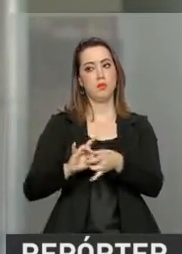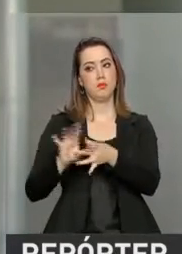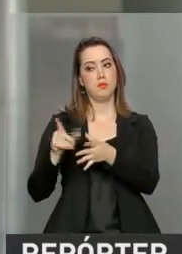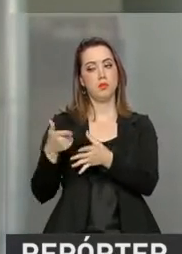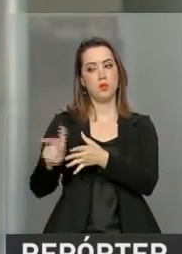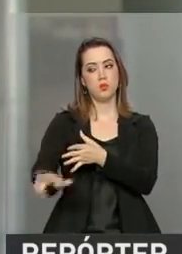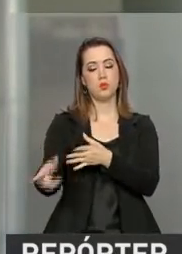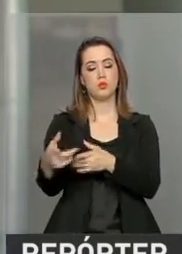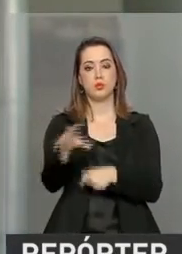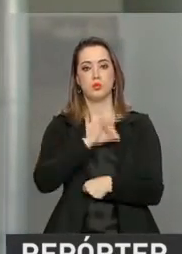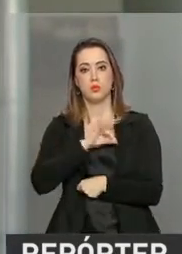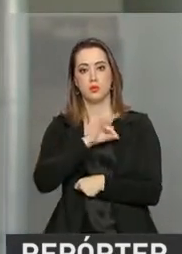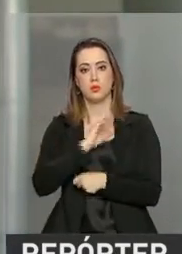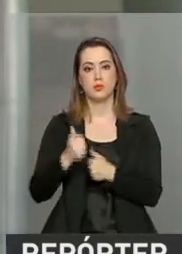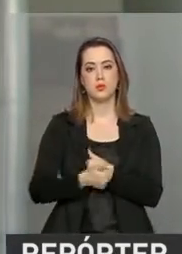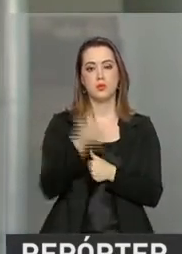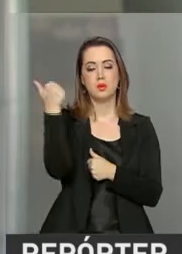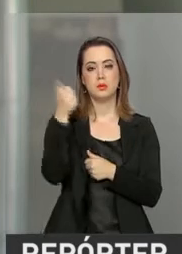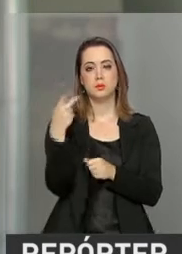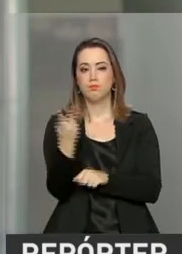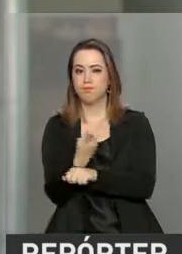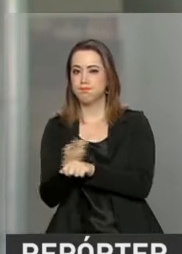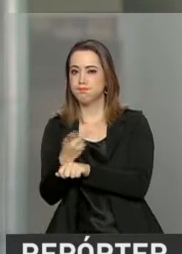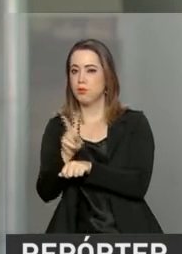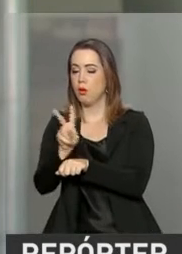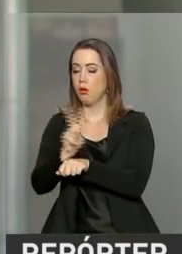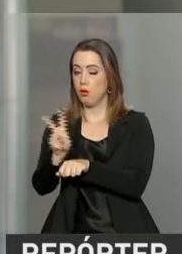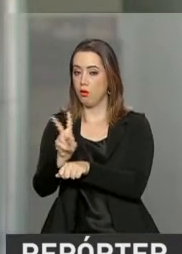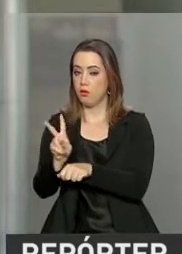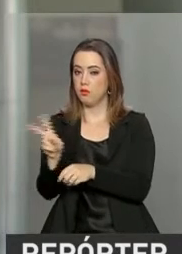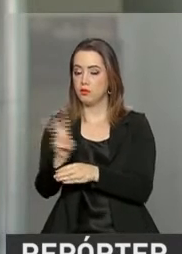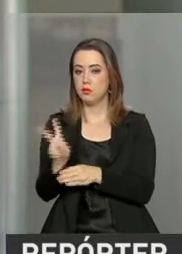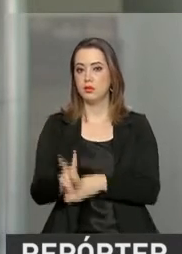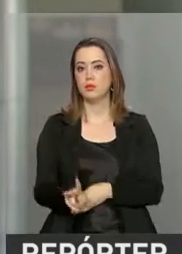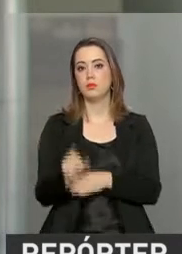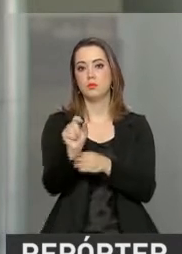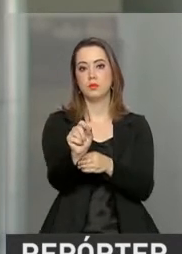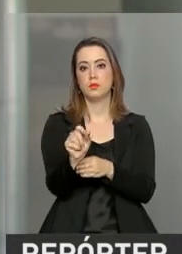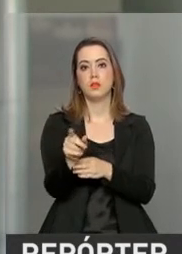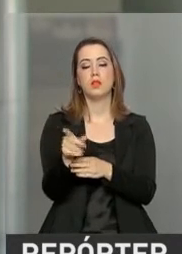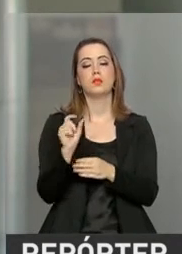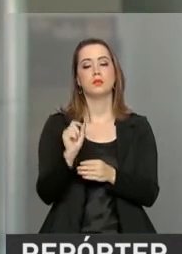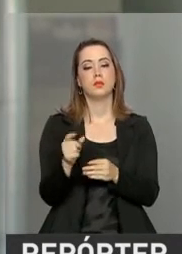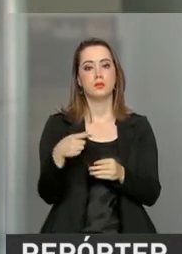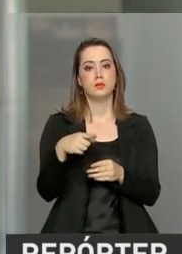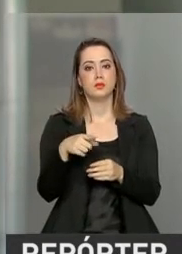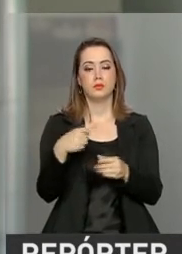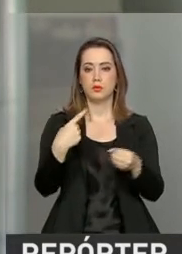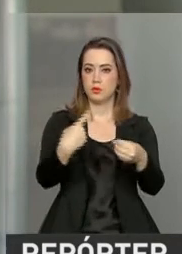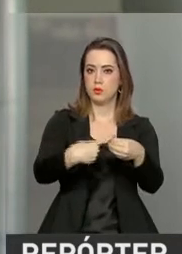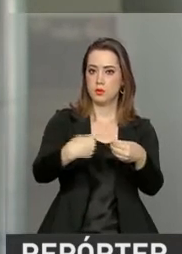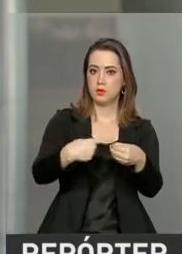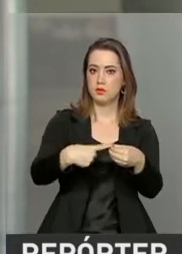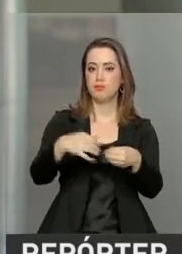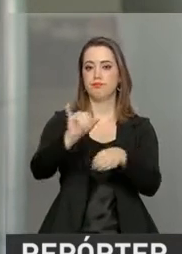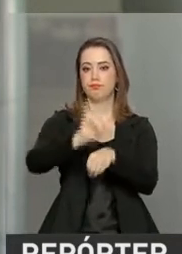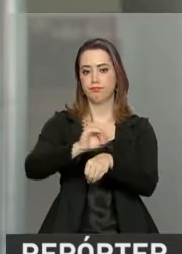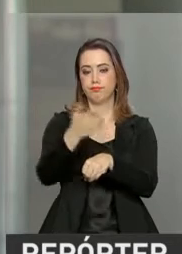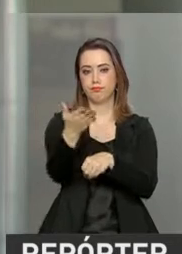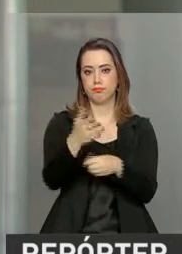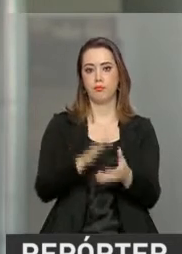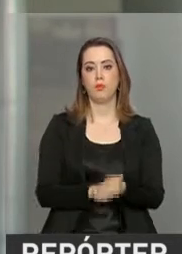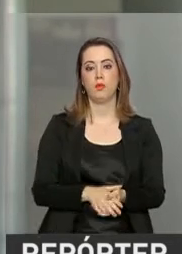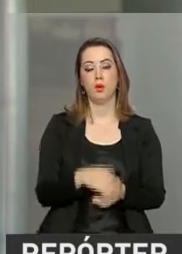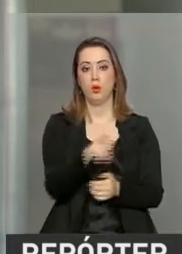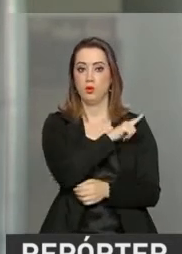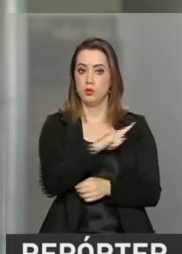patrulhamento tanto em porto alegre quanto na região metropolitana o que motivou o pedido do governo do rio grande do sul ao